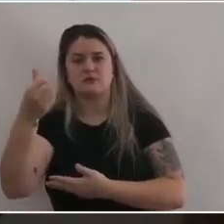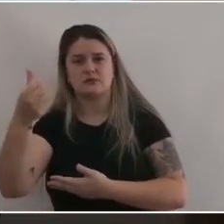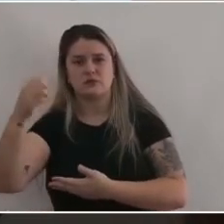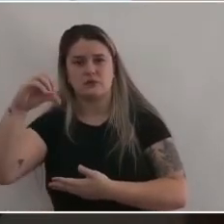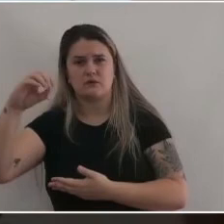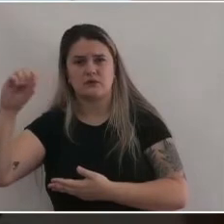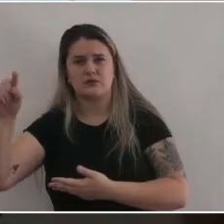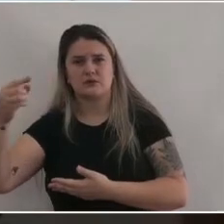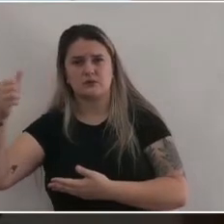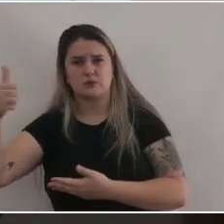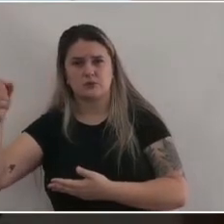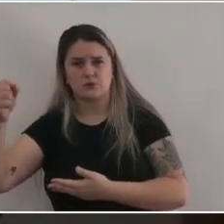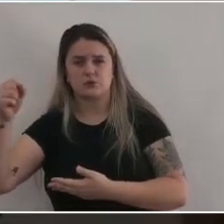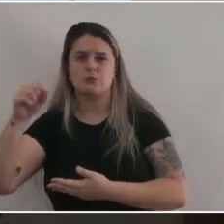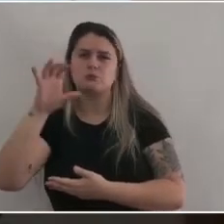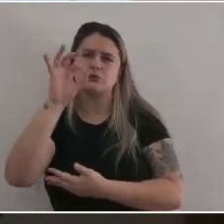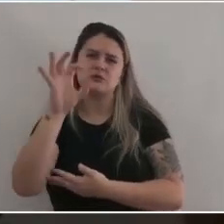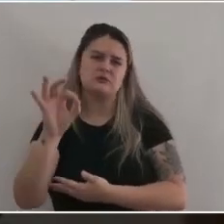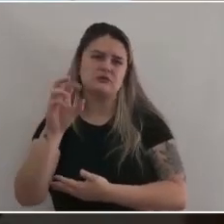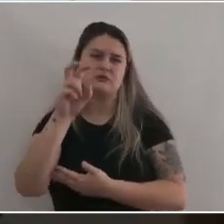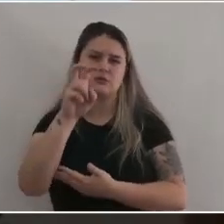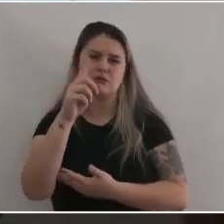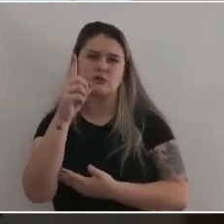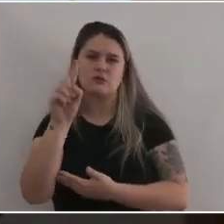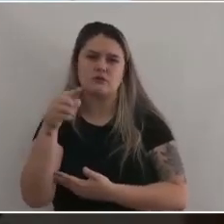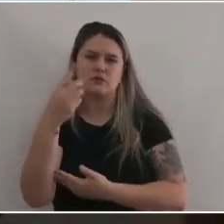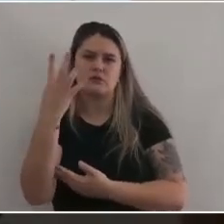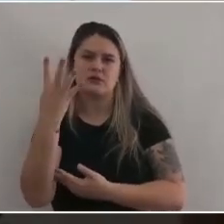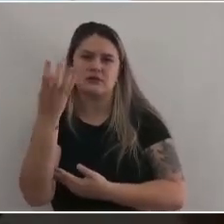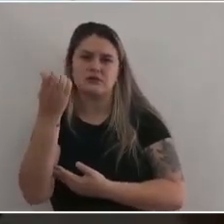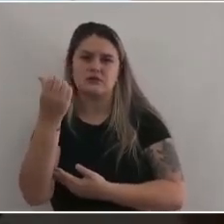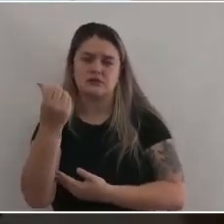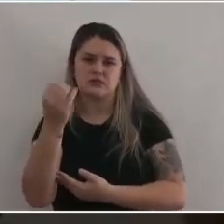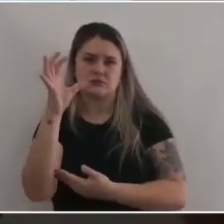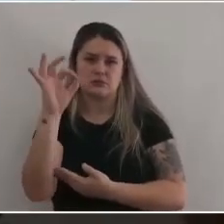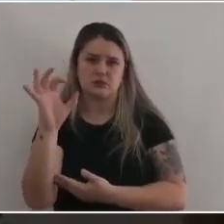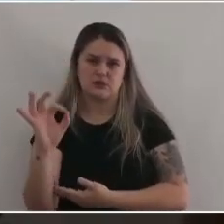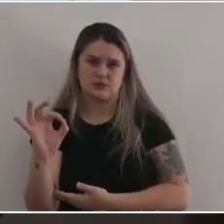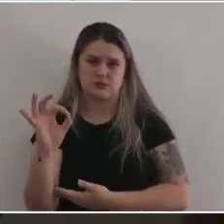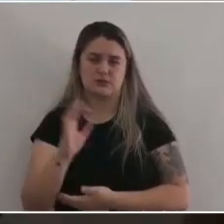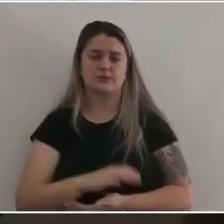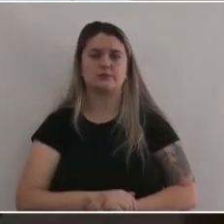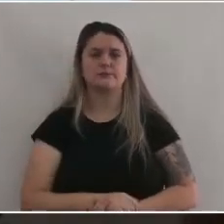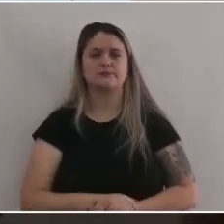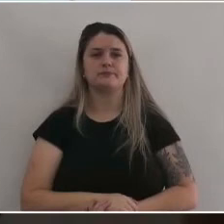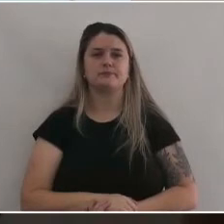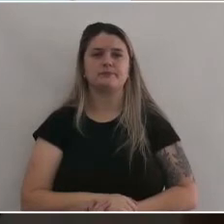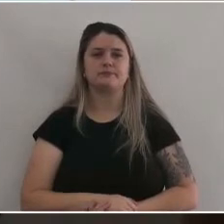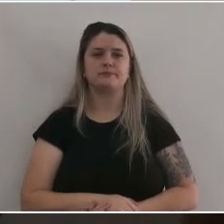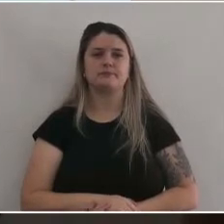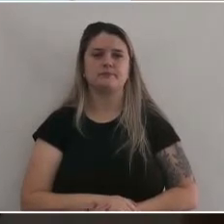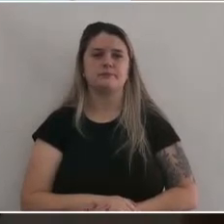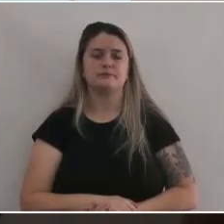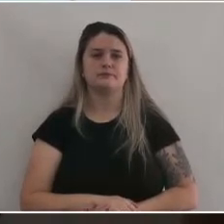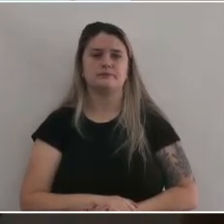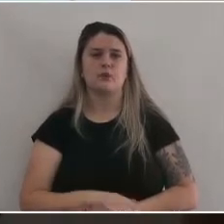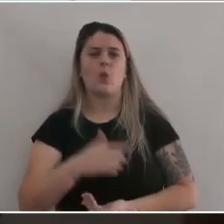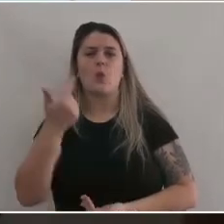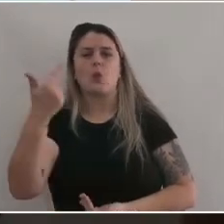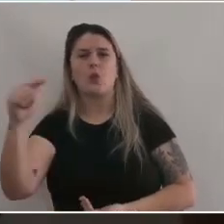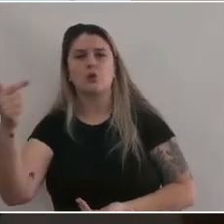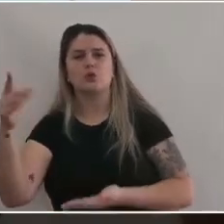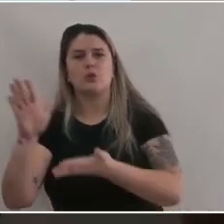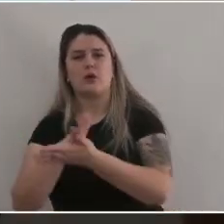2.339.690,18. Foi um percentual de 51,46% do previsto para o ano. Outras